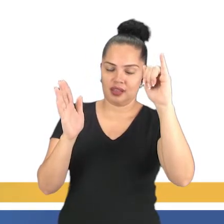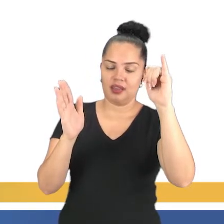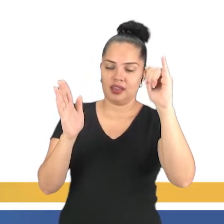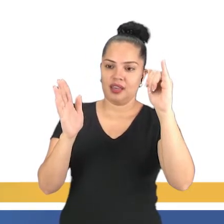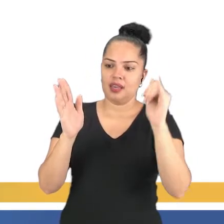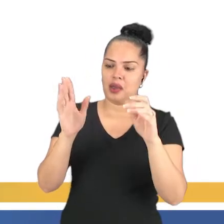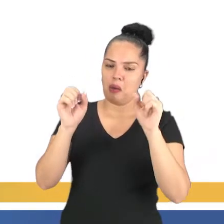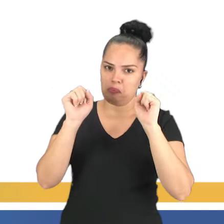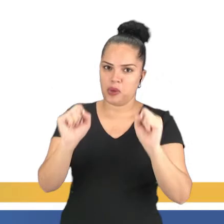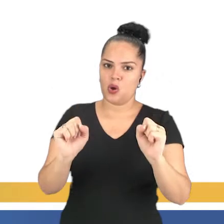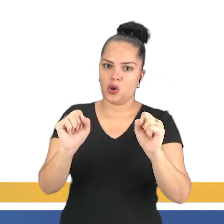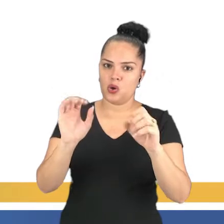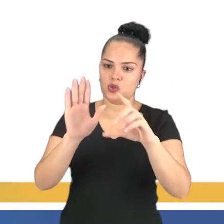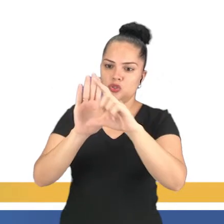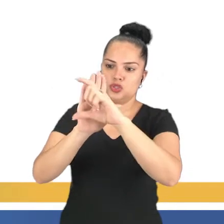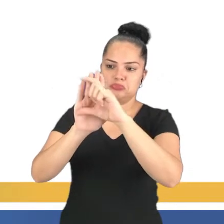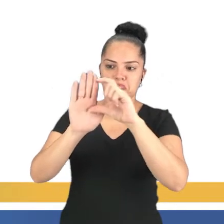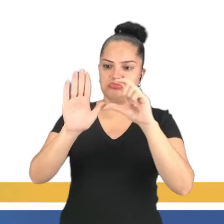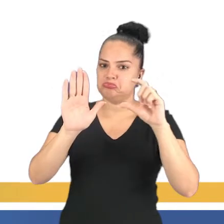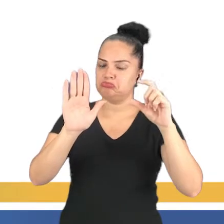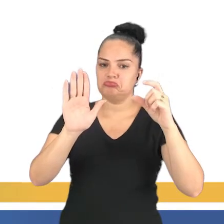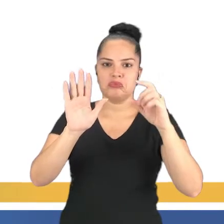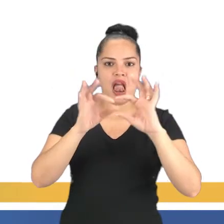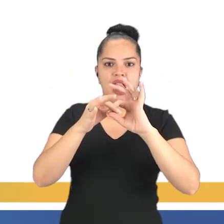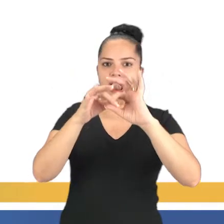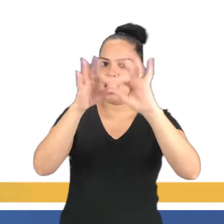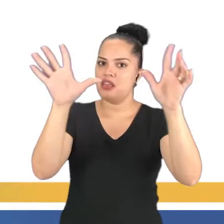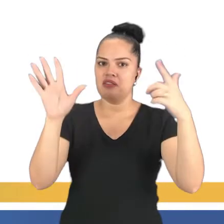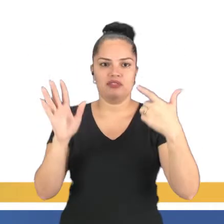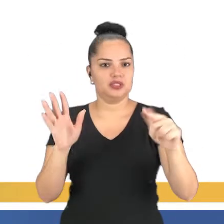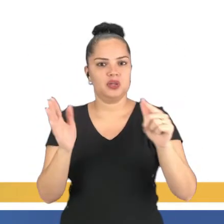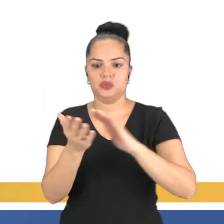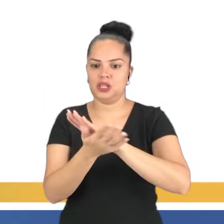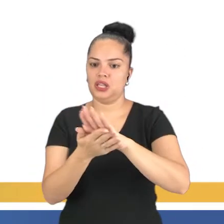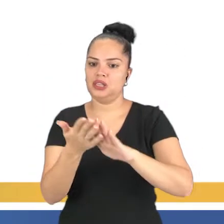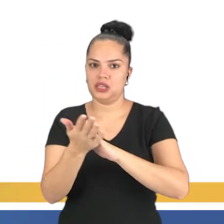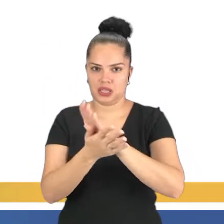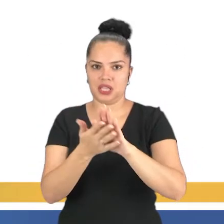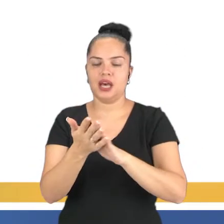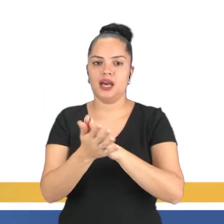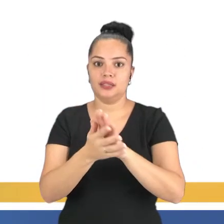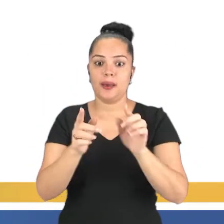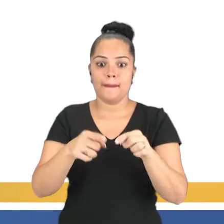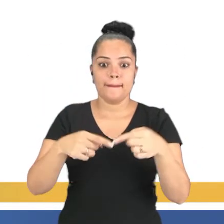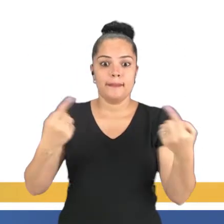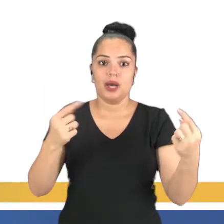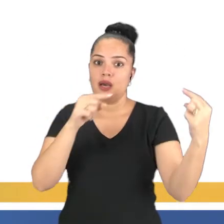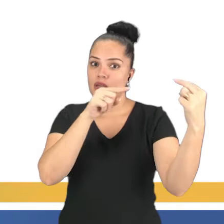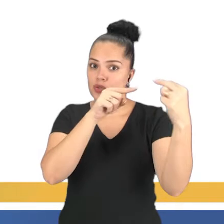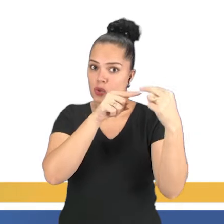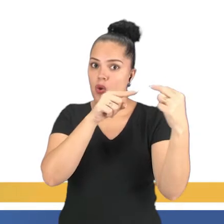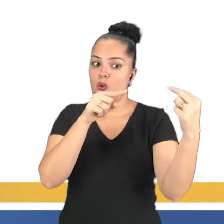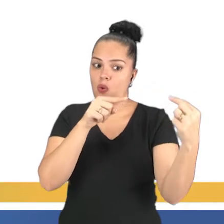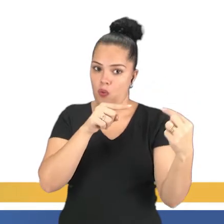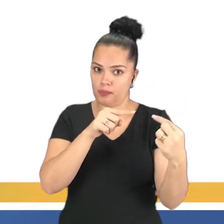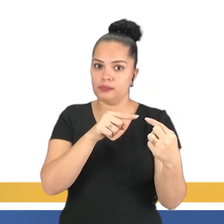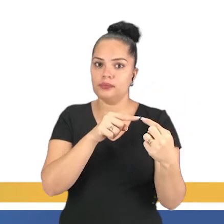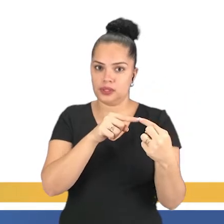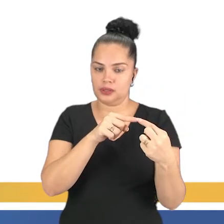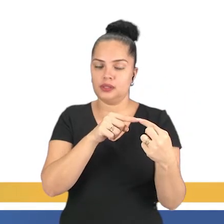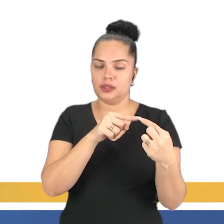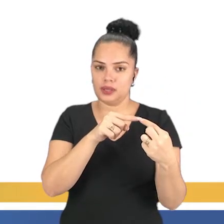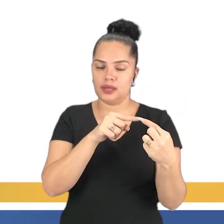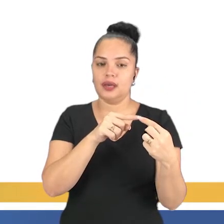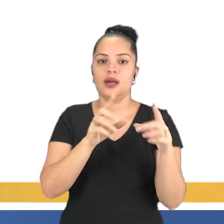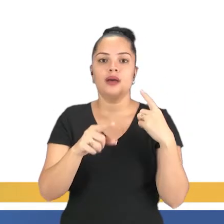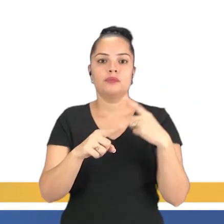em branco ou sem elementos, de modo que exista uma distância adequada entre cada um deles.